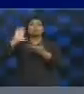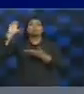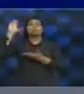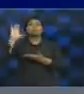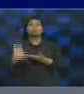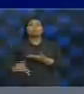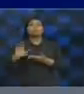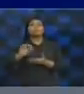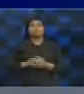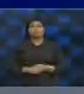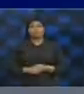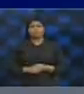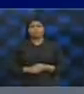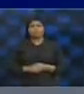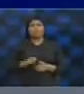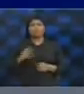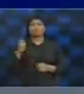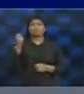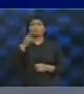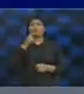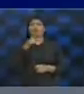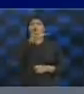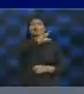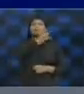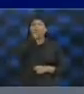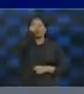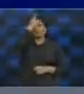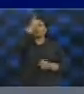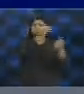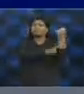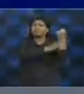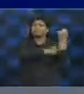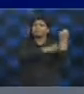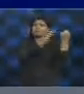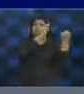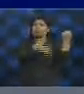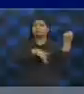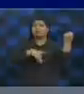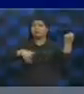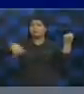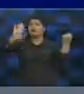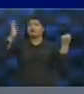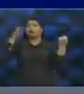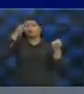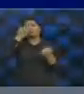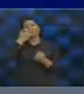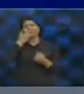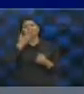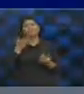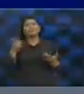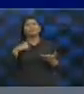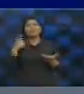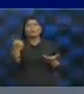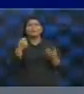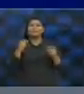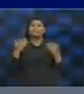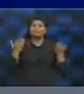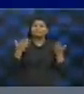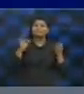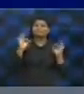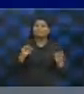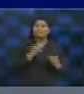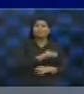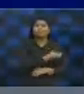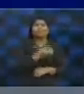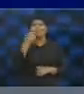teve a administração anterior. Nós vamos enfrentar o desemprego com seriedade, porque milhares de pessoas foram demitidas do distrito e